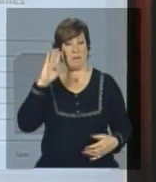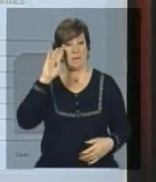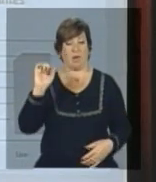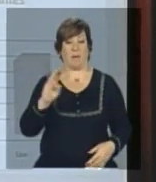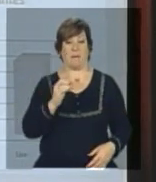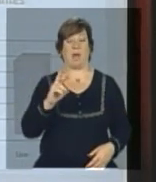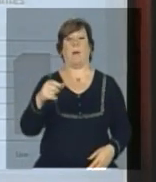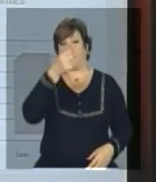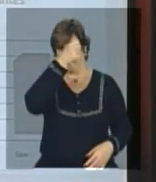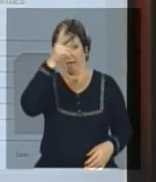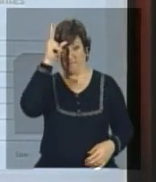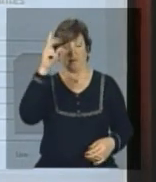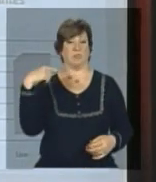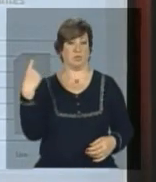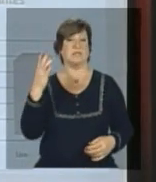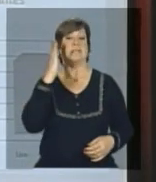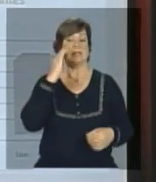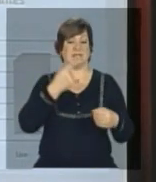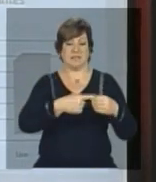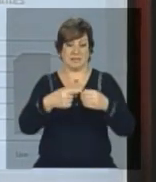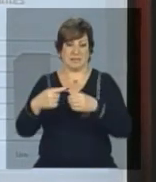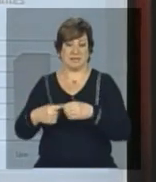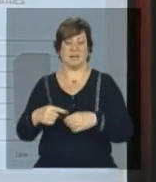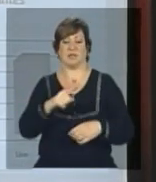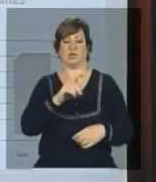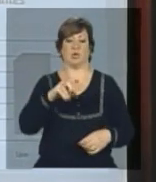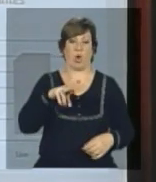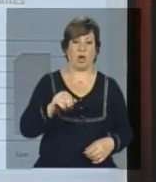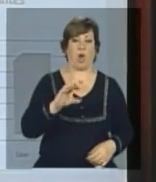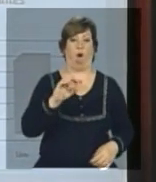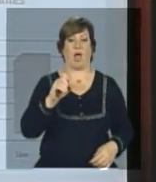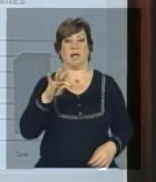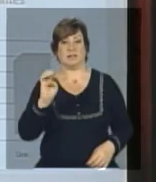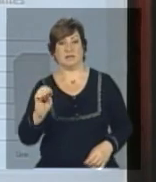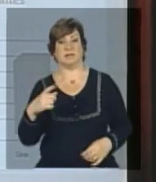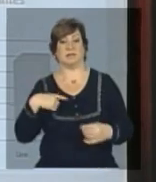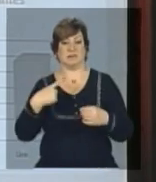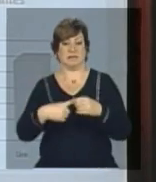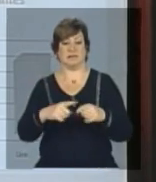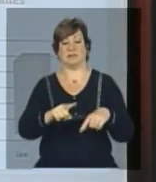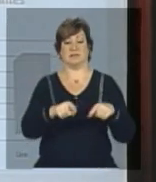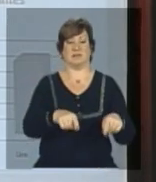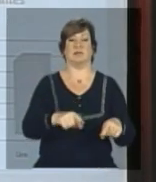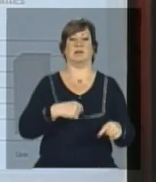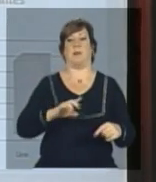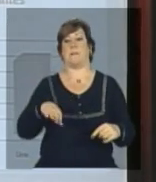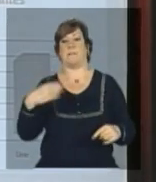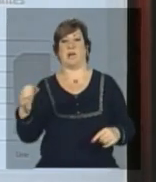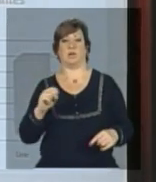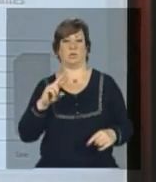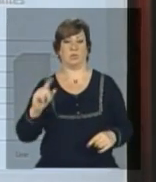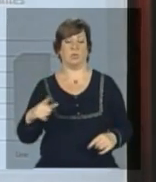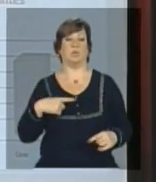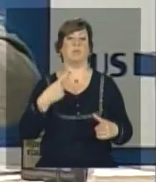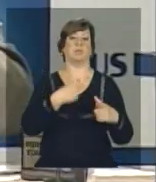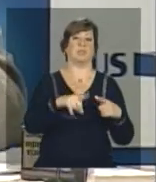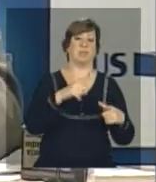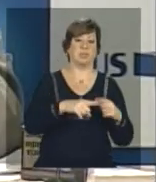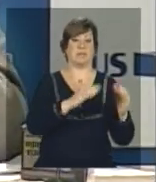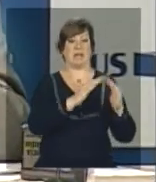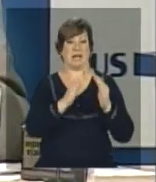a prefeitura saber que na zona oeste da cidade é mais domiciliar e na zona sul é mais abastecimento, permitindo ações